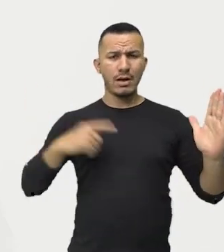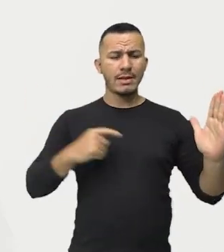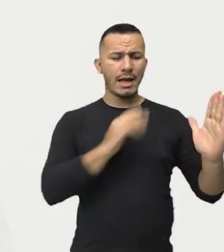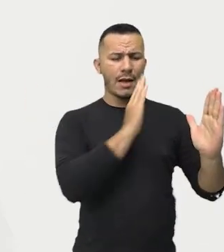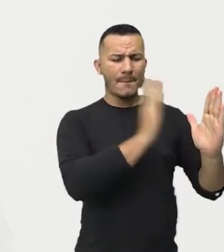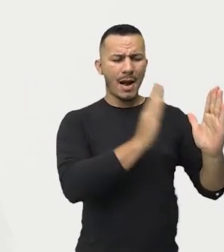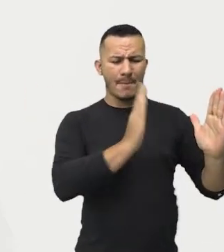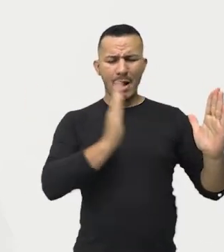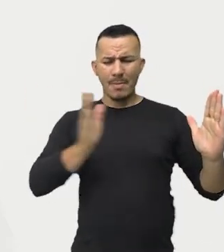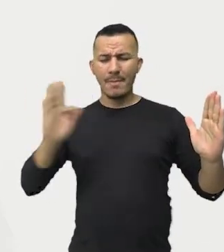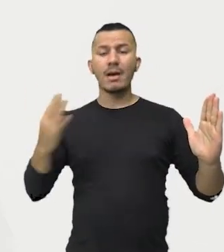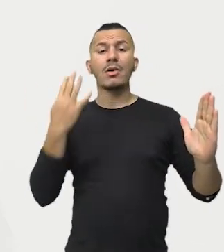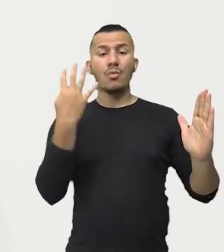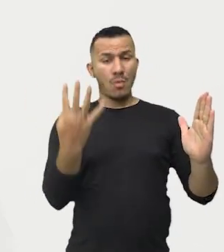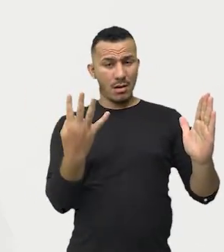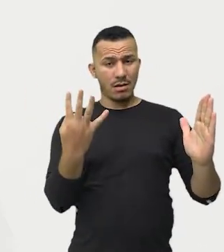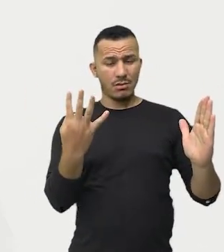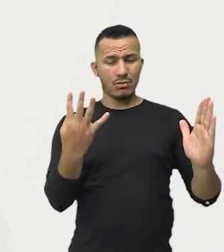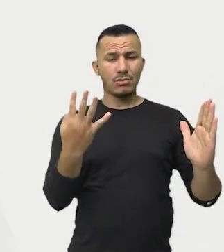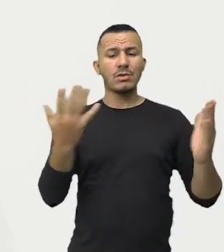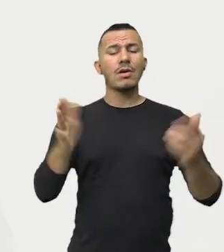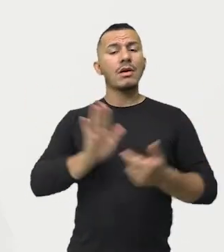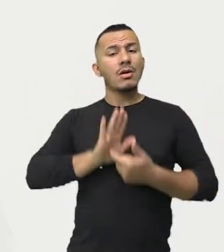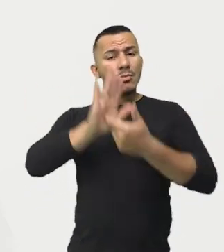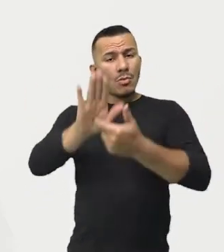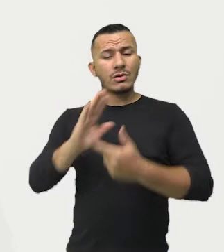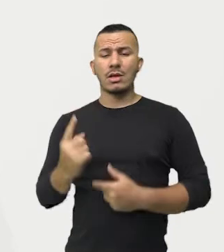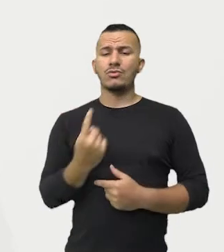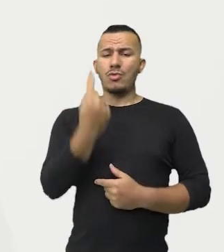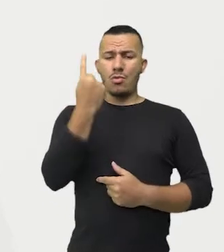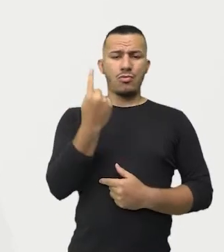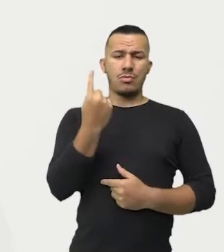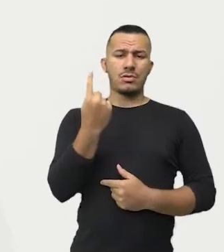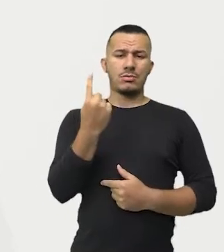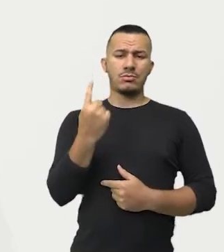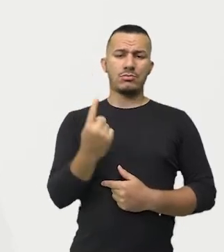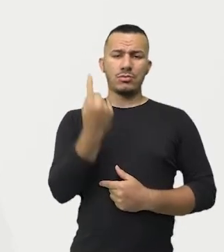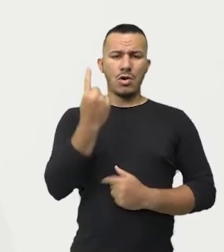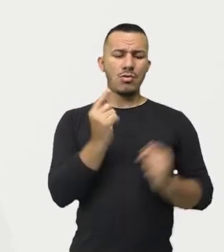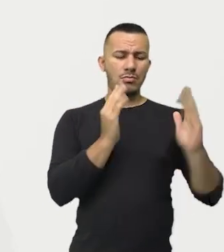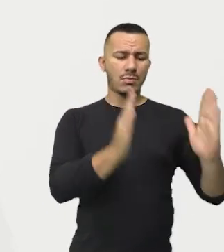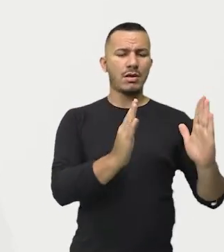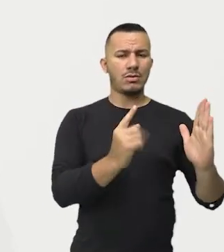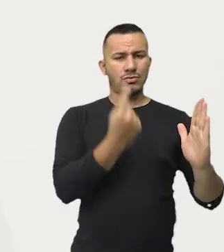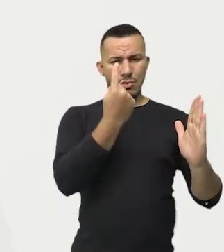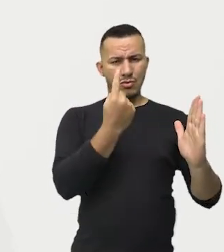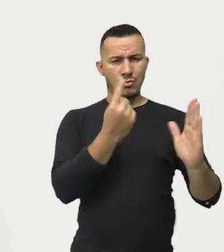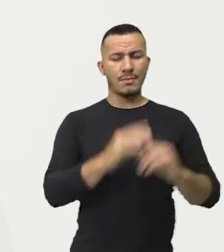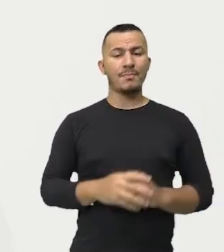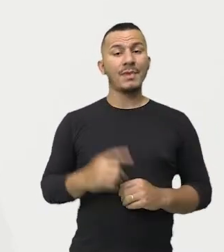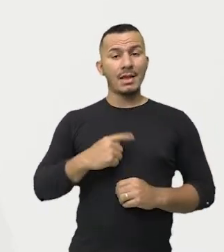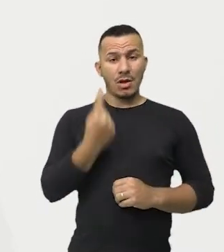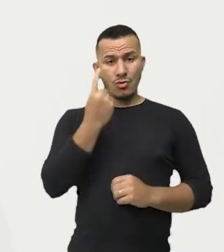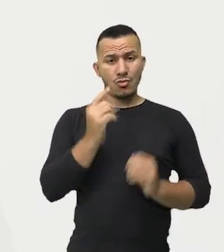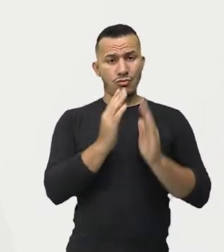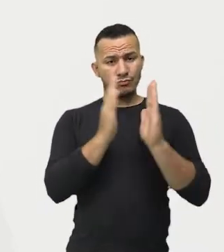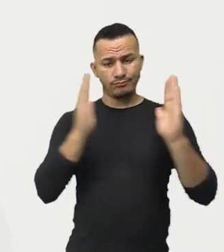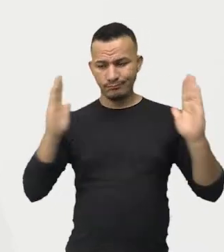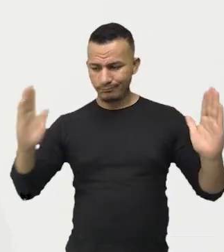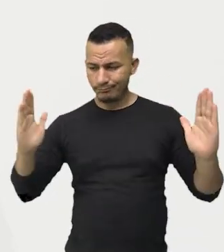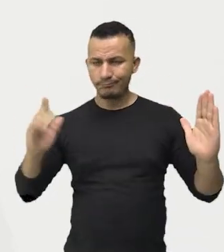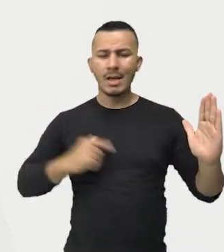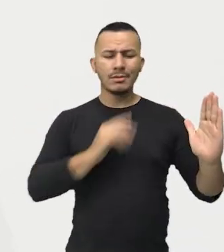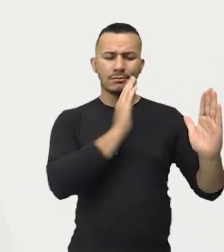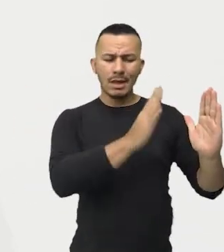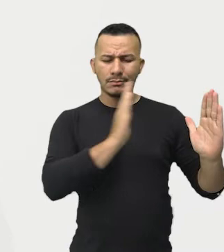4 partes e queremos representar uma parte. Tá legal? Memorizando, o inteiro em 4 e queremos representar